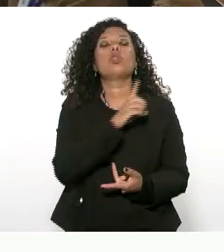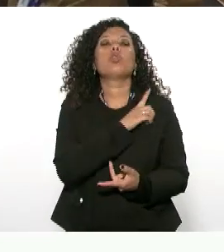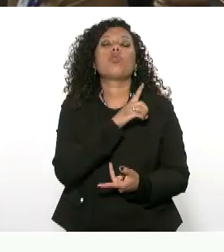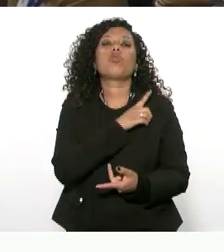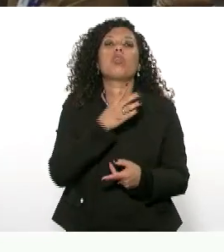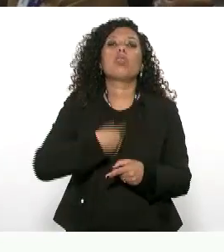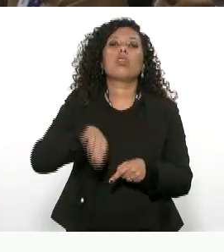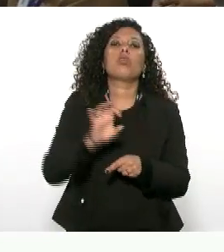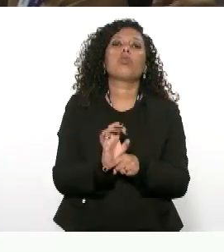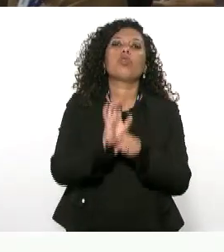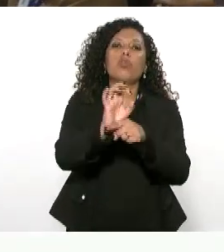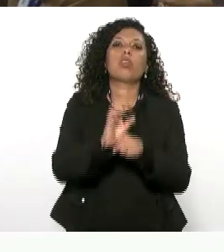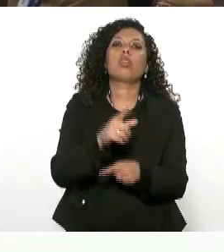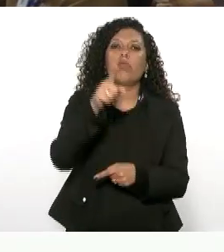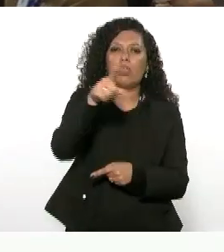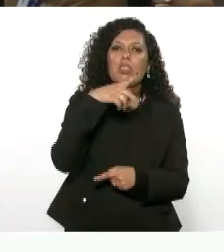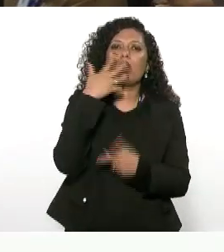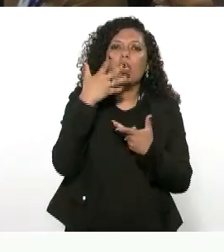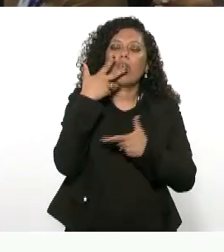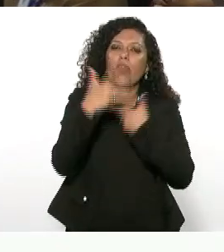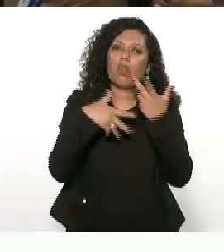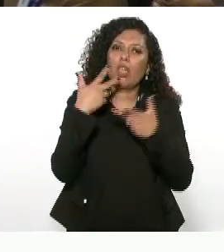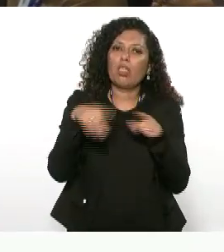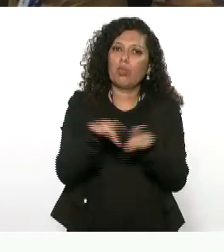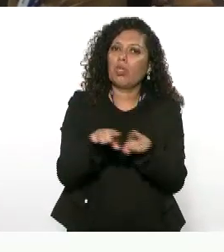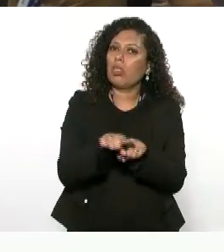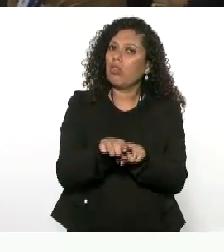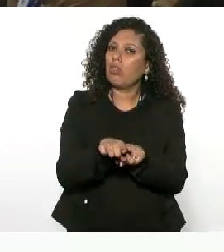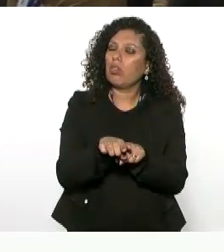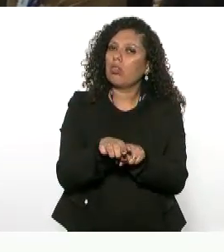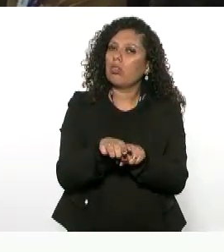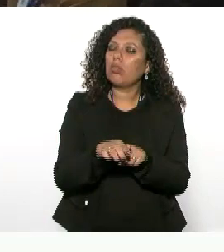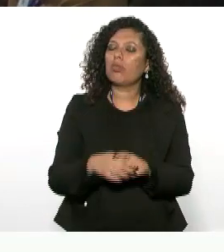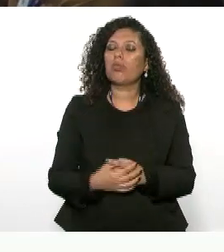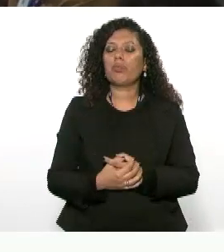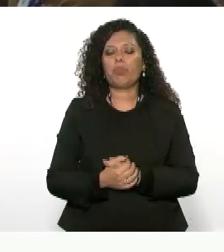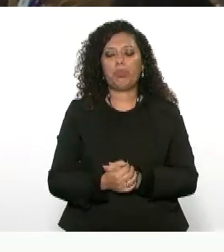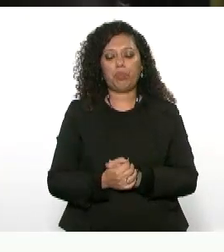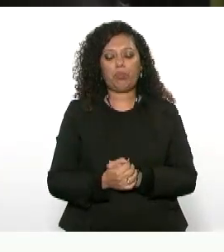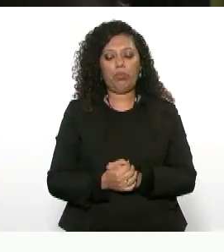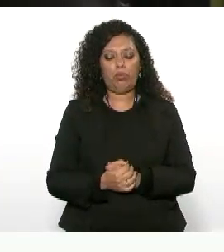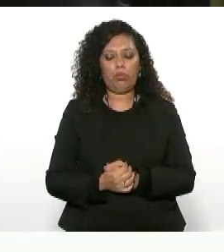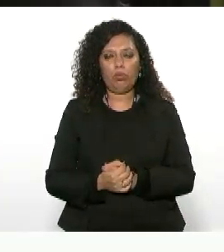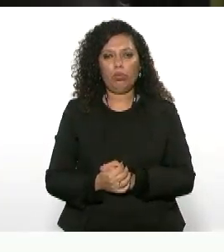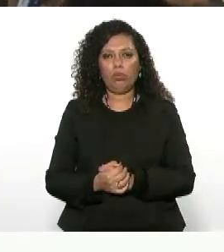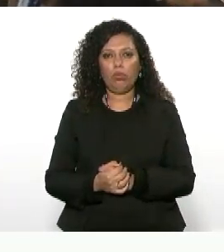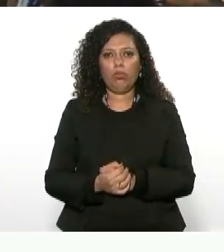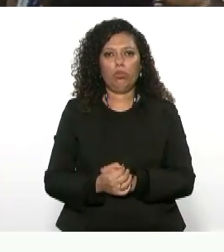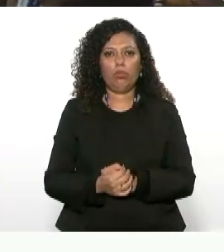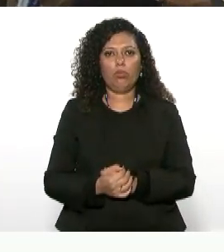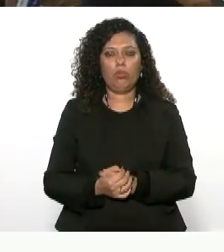queria então indagar se a senhora quer fazer a sua contribuição. Passar, por favor, o microfone.